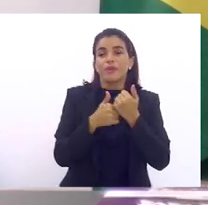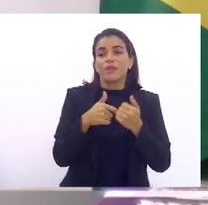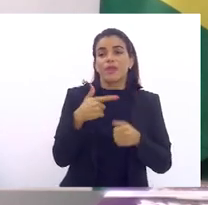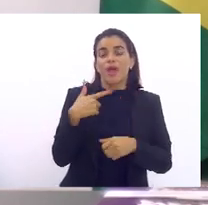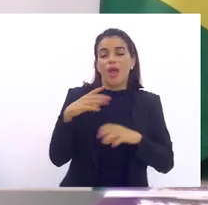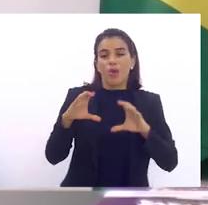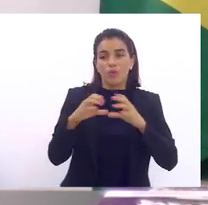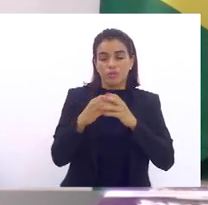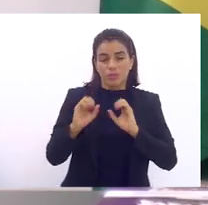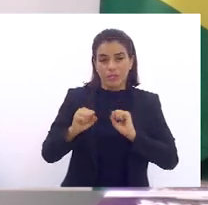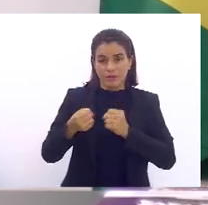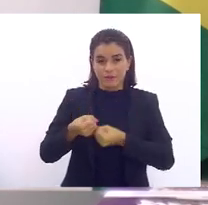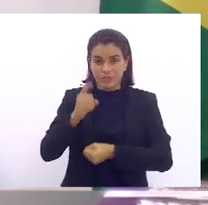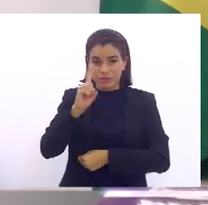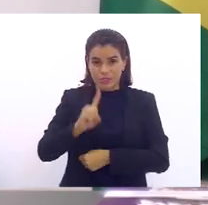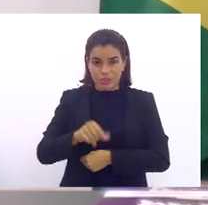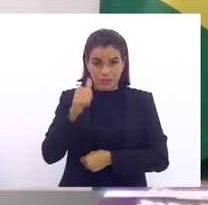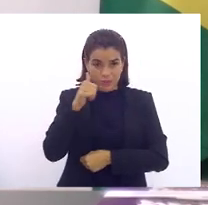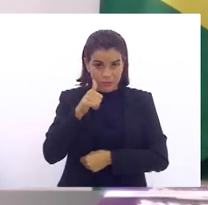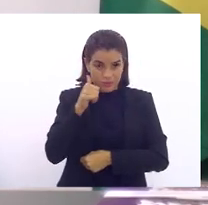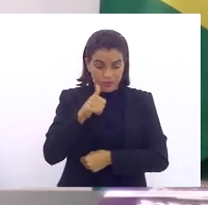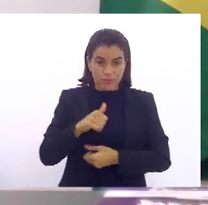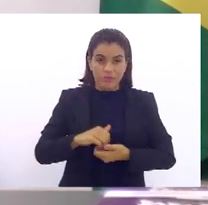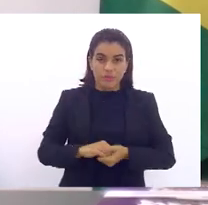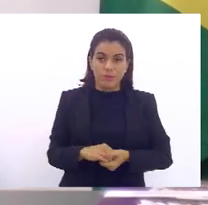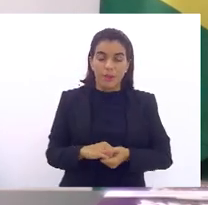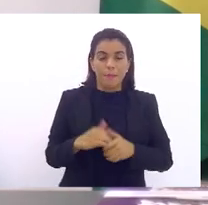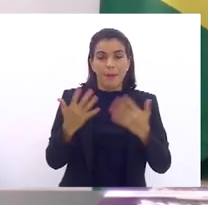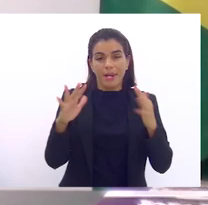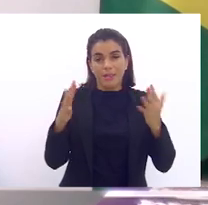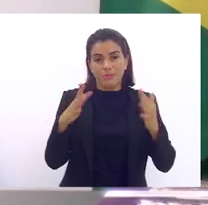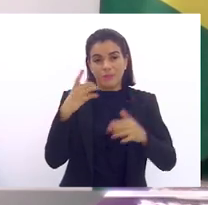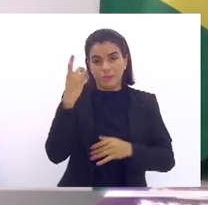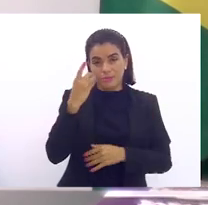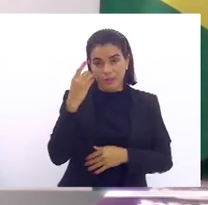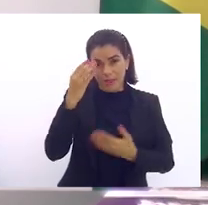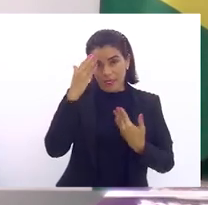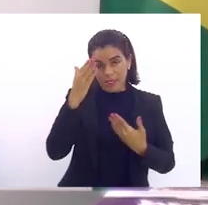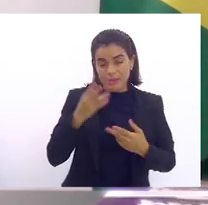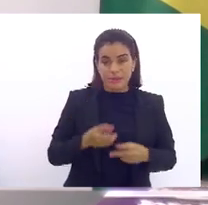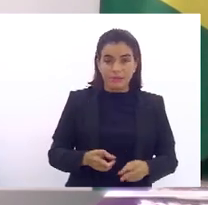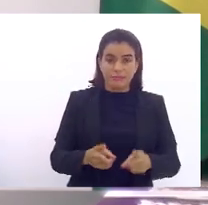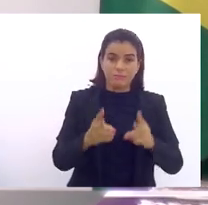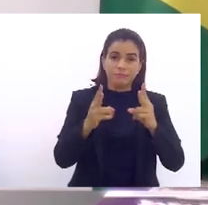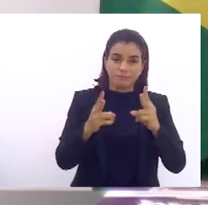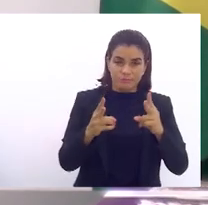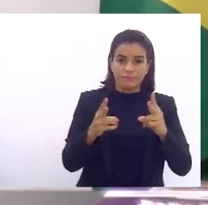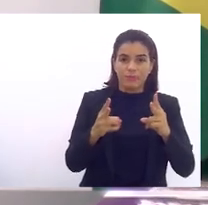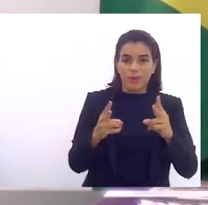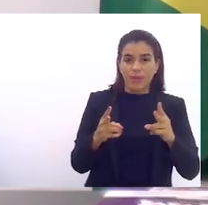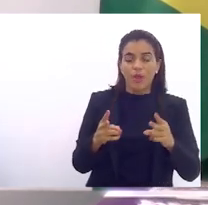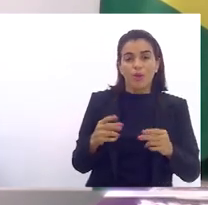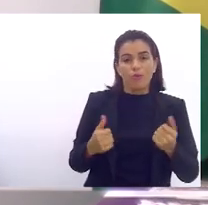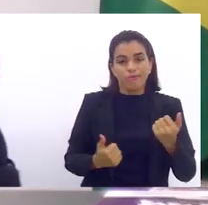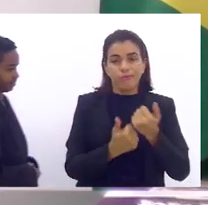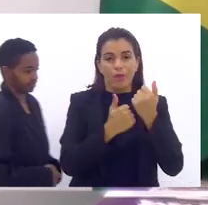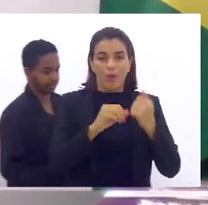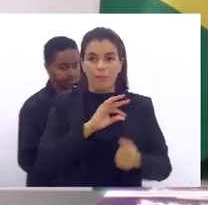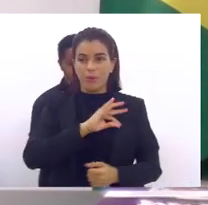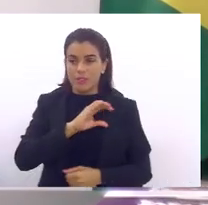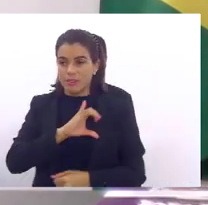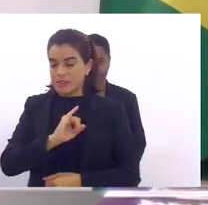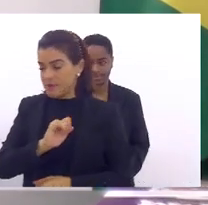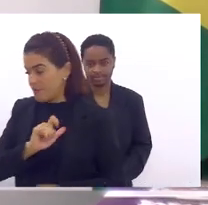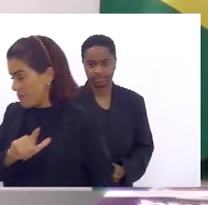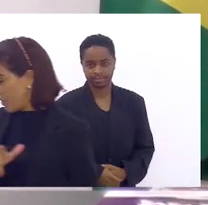defesa dos direitos da mulher das mulheres da alerg parabenizar a deputada e agradecer sempre e dizer que contem com a polícia civil